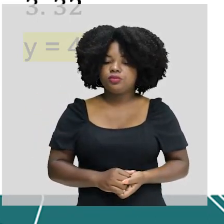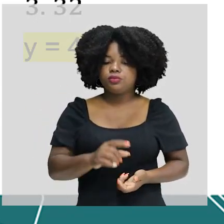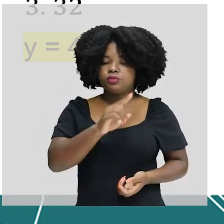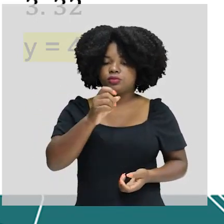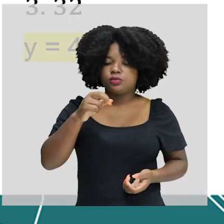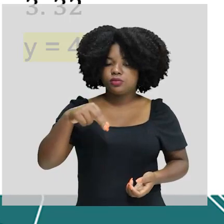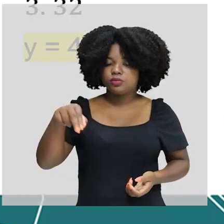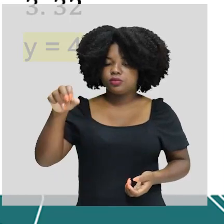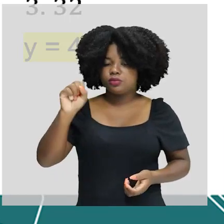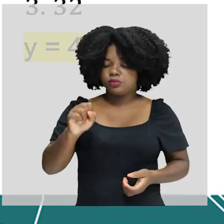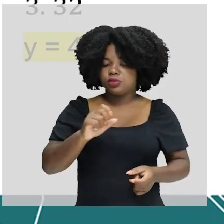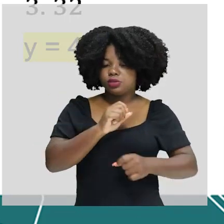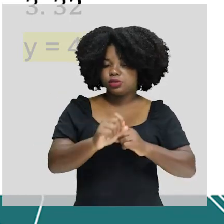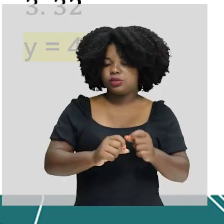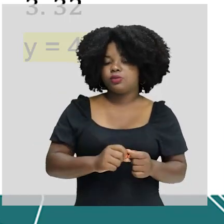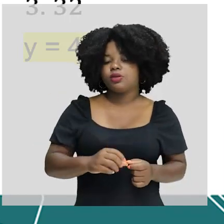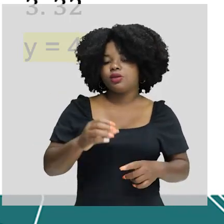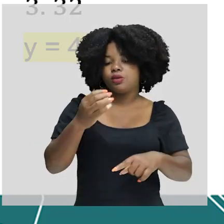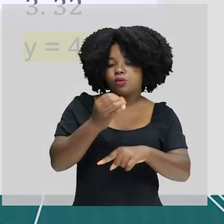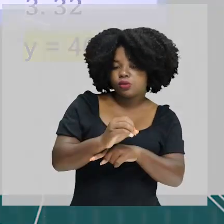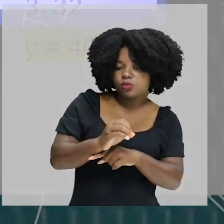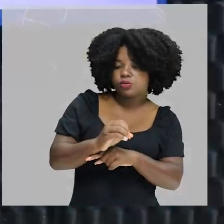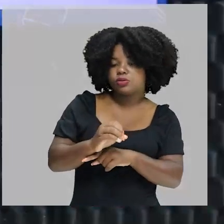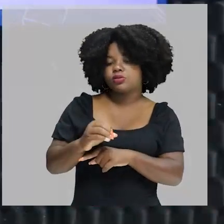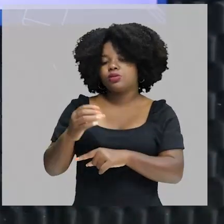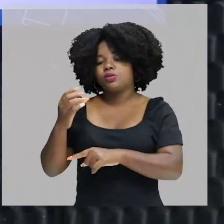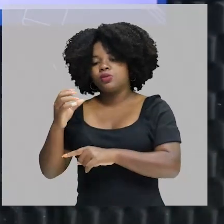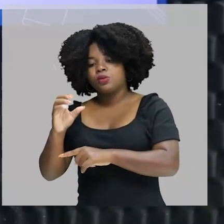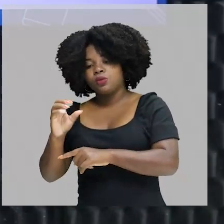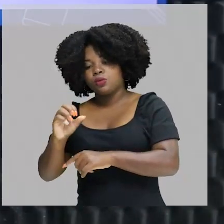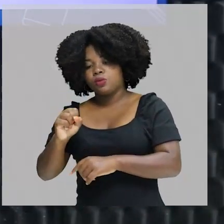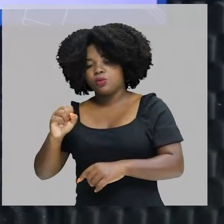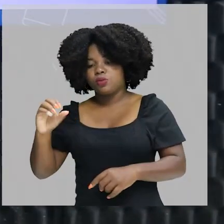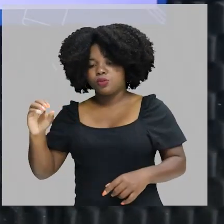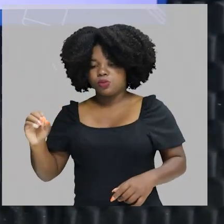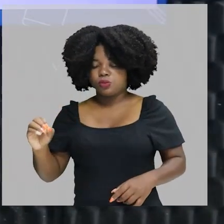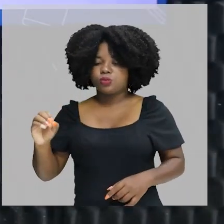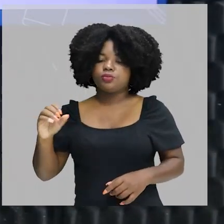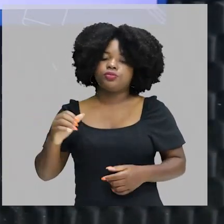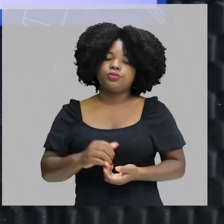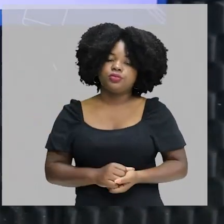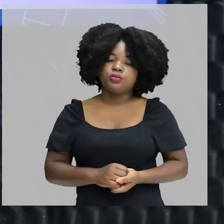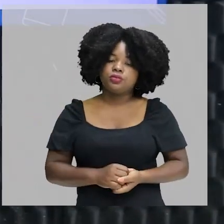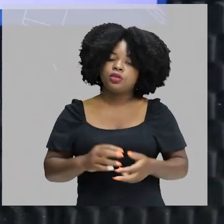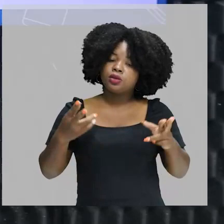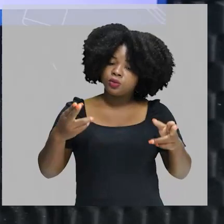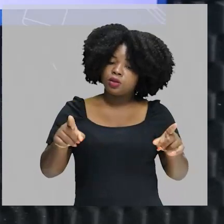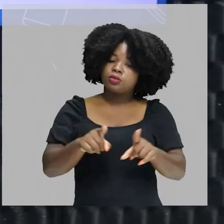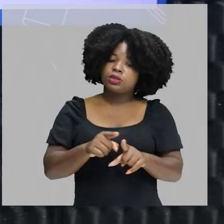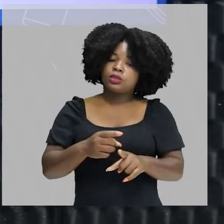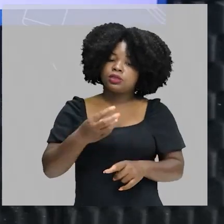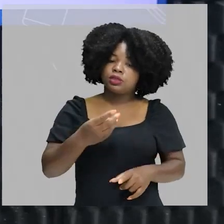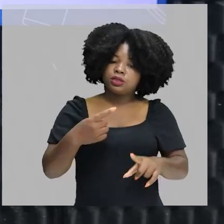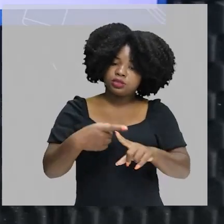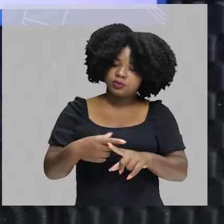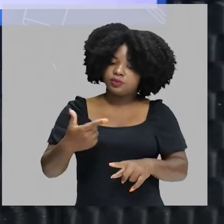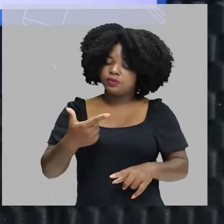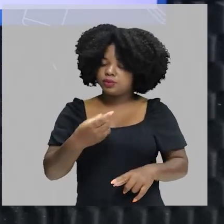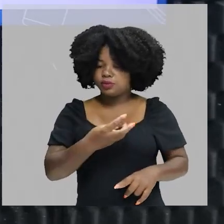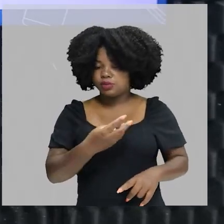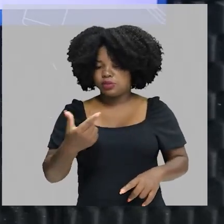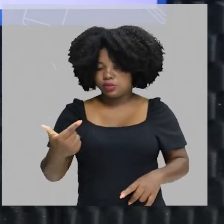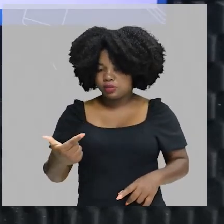de zinco, a relação é oxigênio com o óxido, certo? O mesmo princípio. 3 vezes 32 está